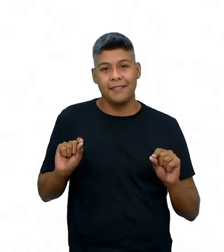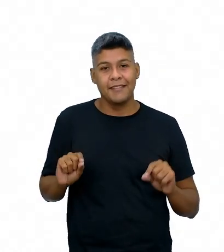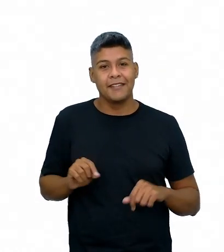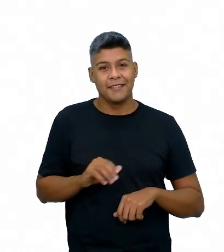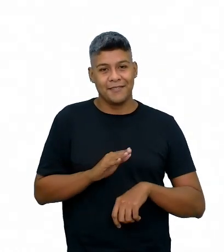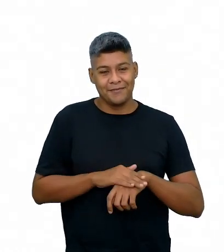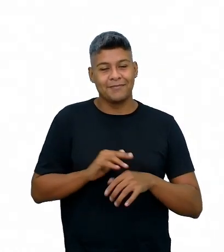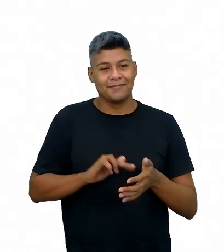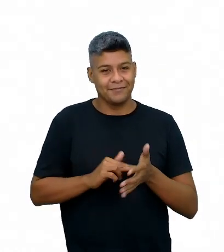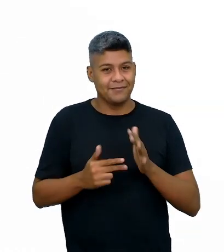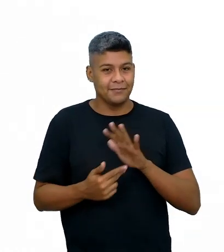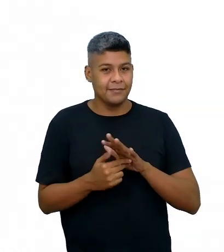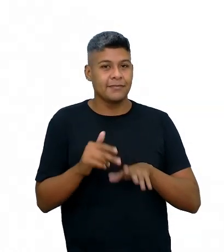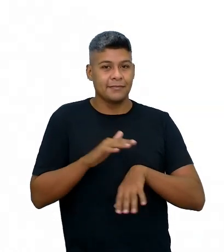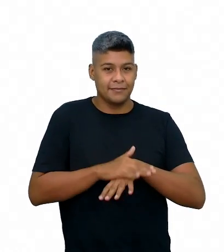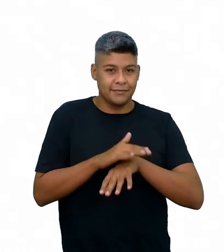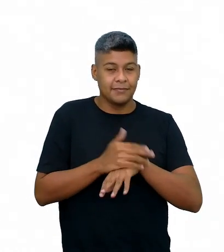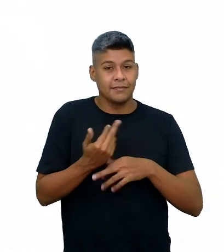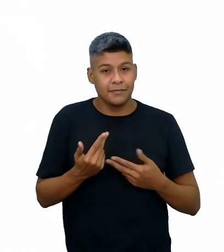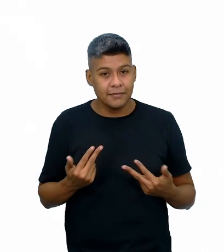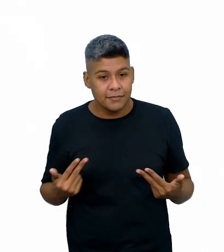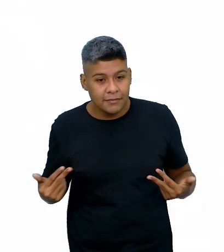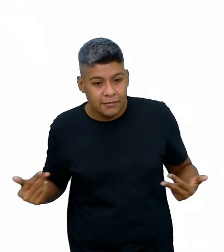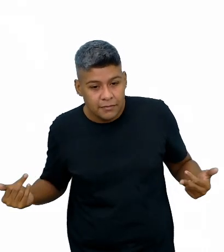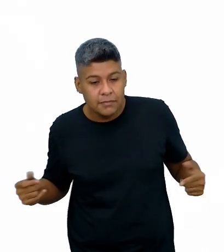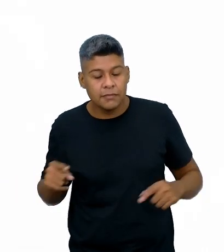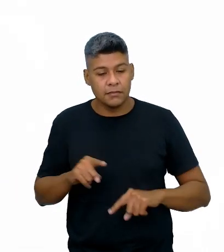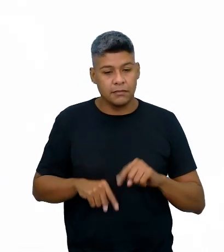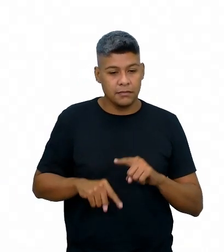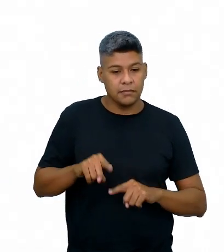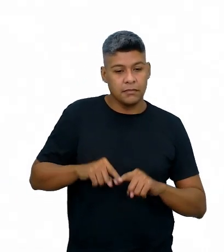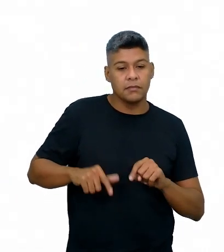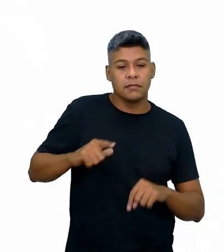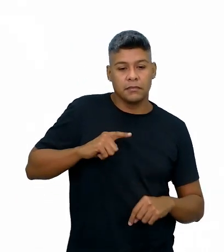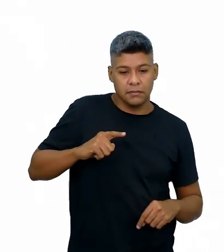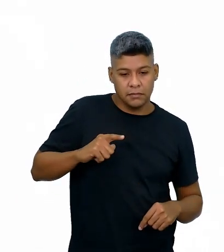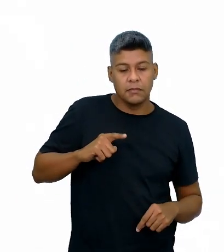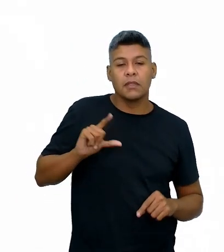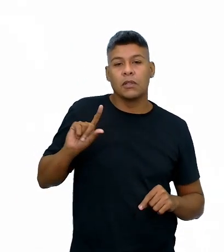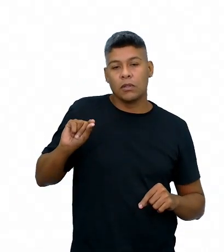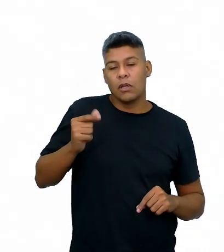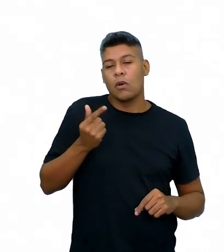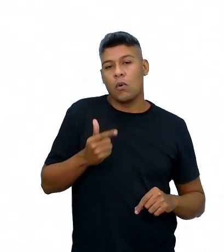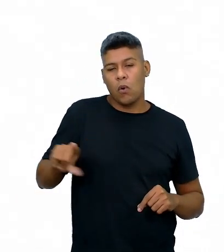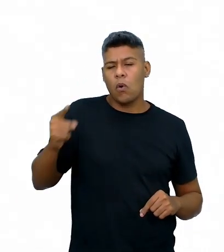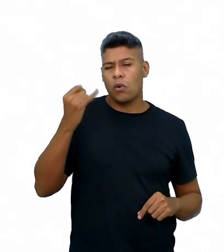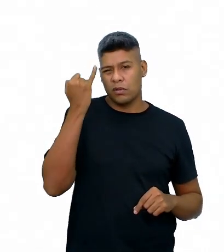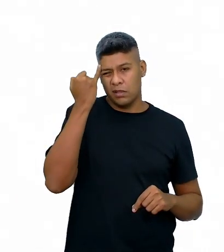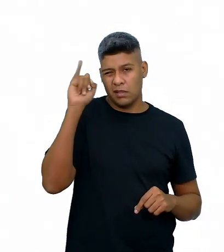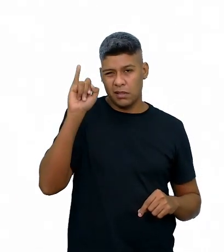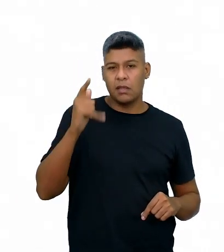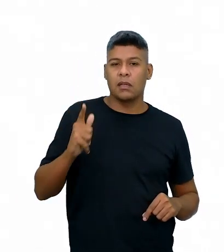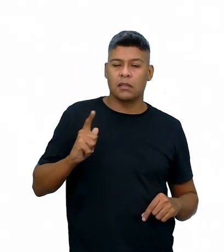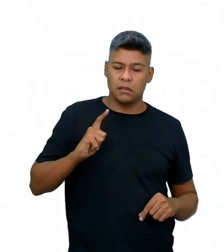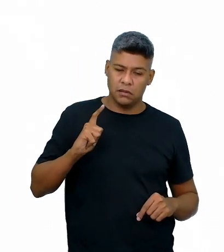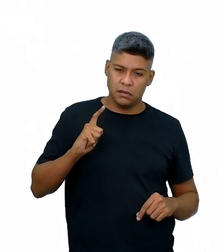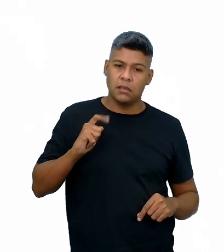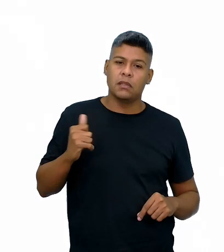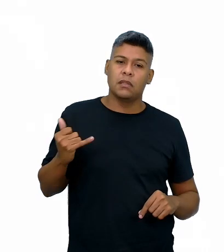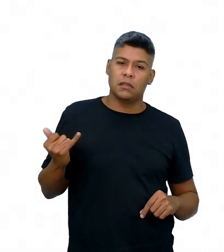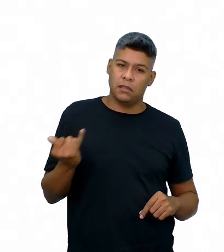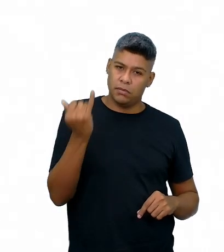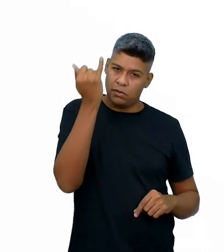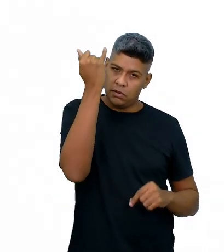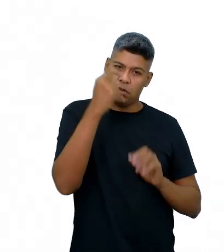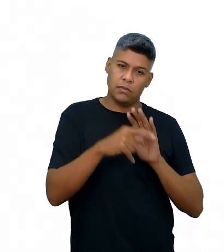na interpretação que se faz dos fatos e dos elementos presentes nele, surgem muitas outras ideias que são importantes